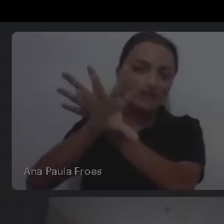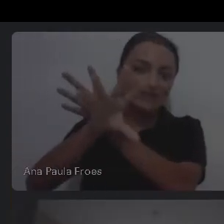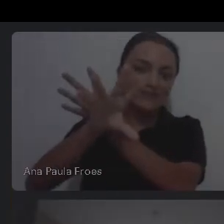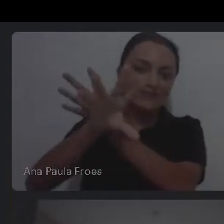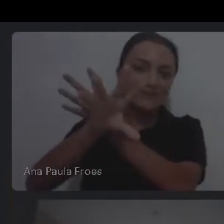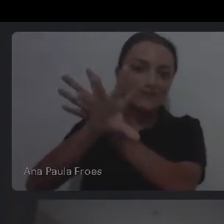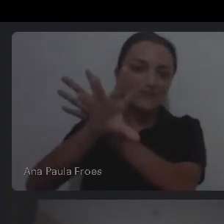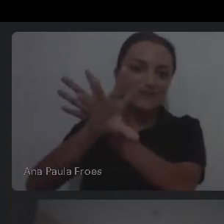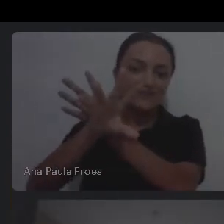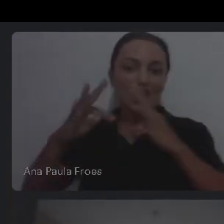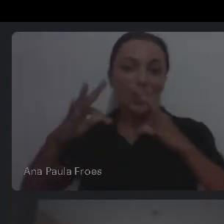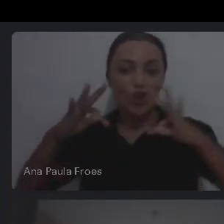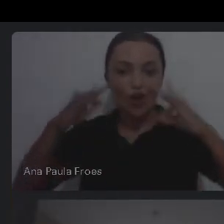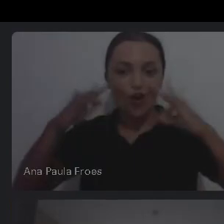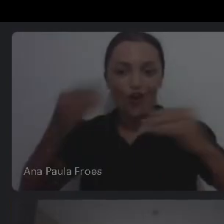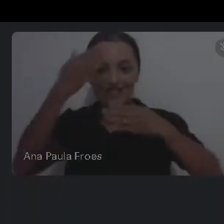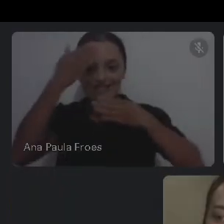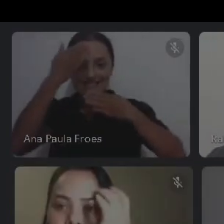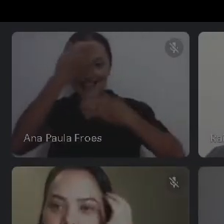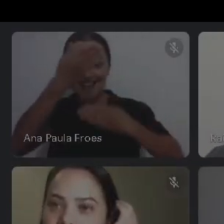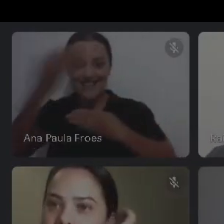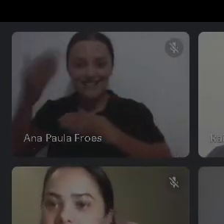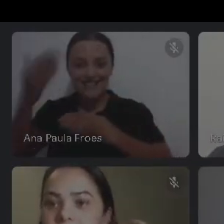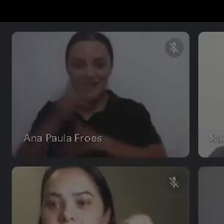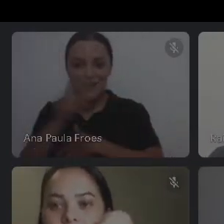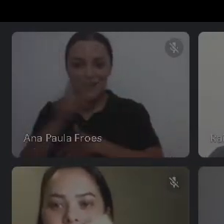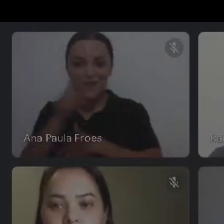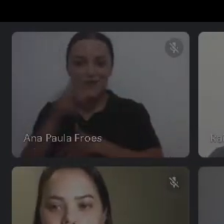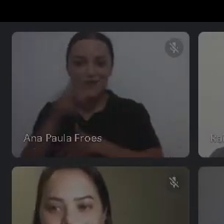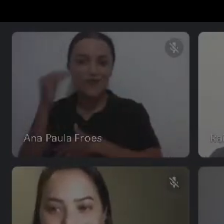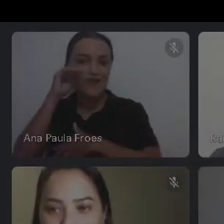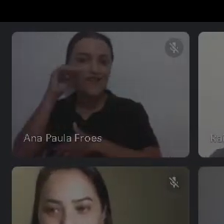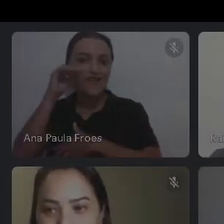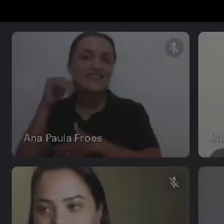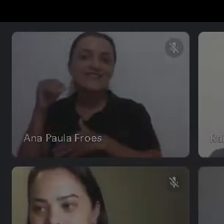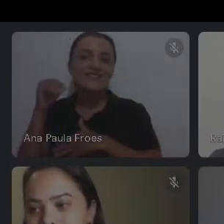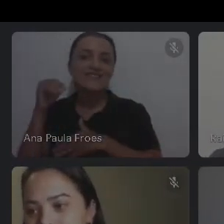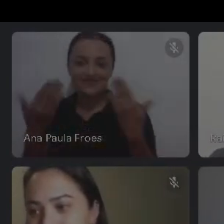Conto com todos para abrirem as câmeras agora e a gente agradecer a professora.